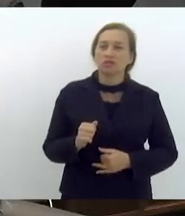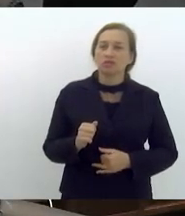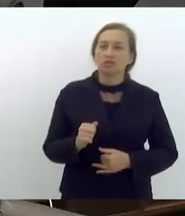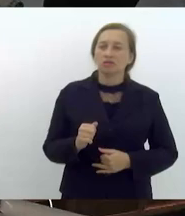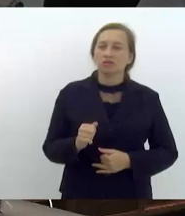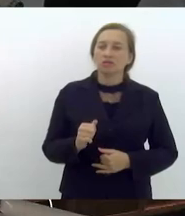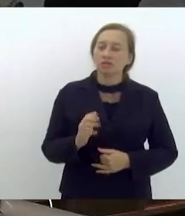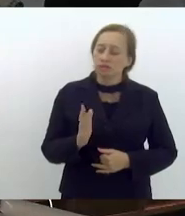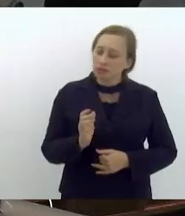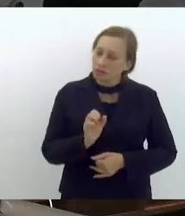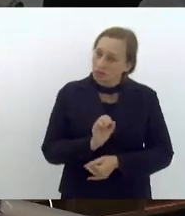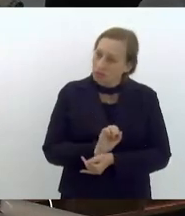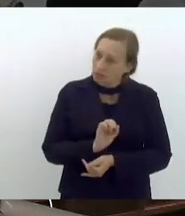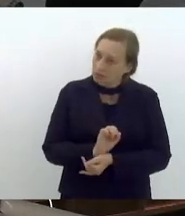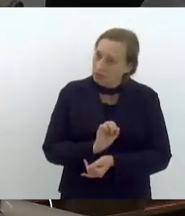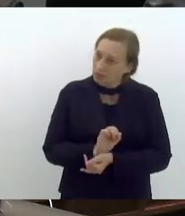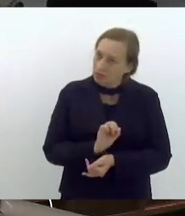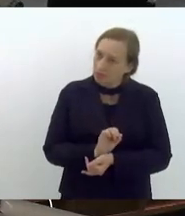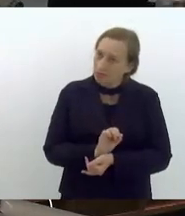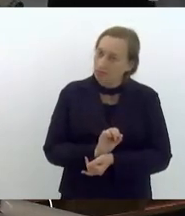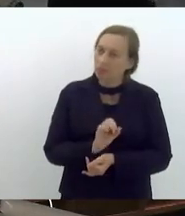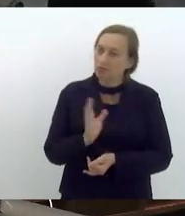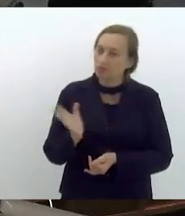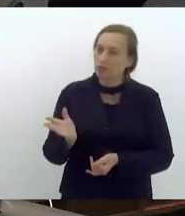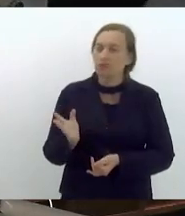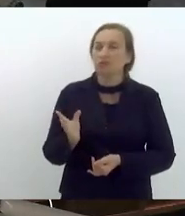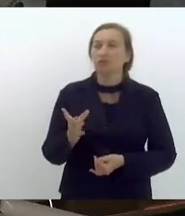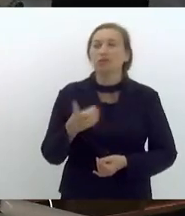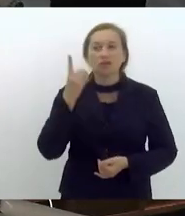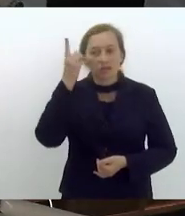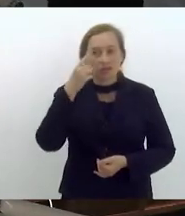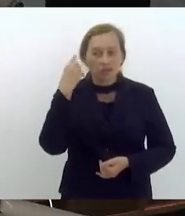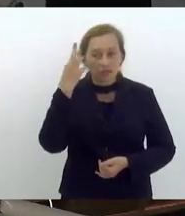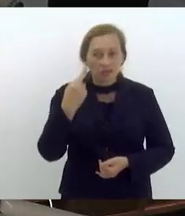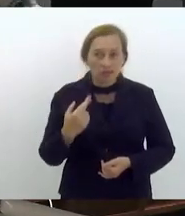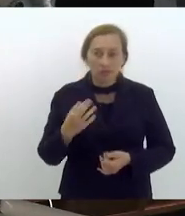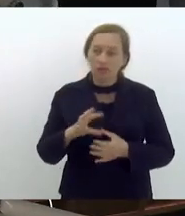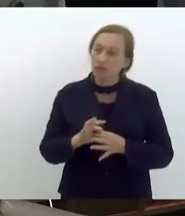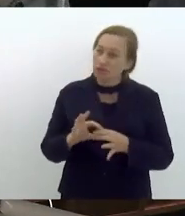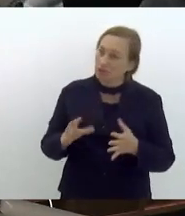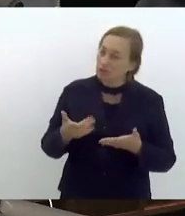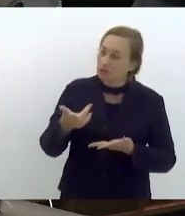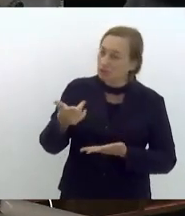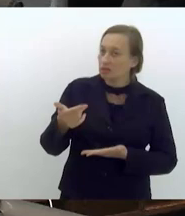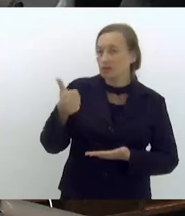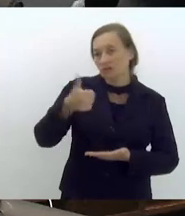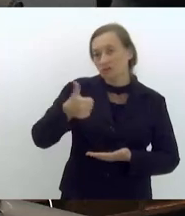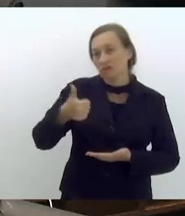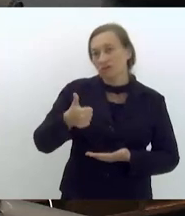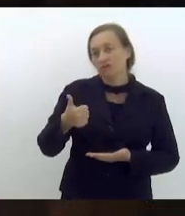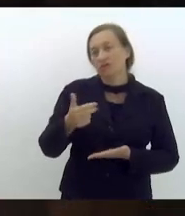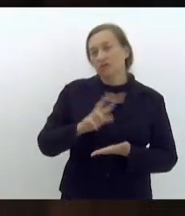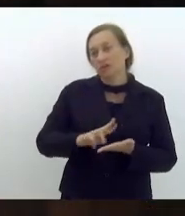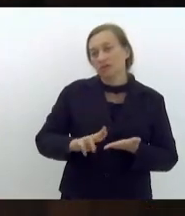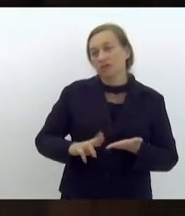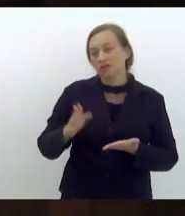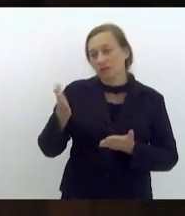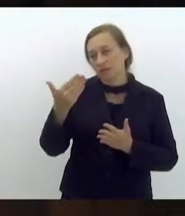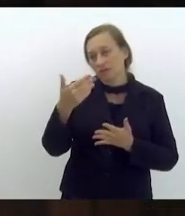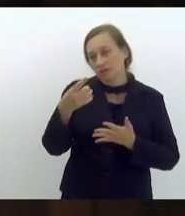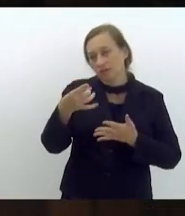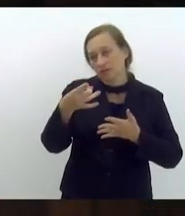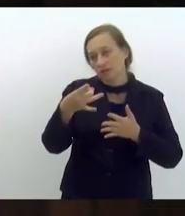já está aqui se é deputada Renata é vossa excelência tá escrito aqui na